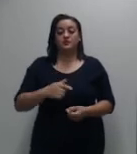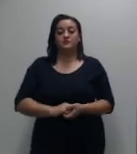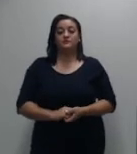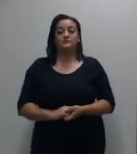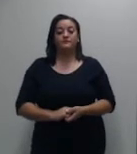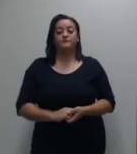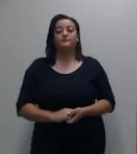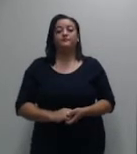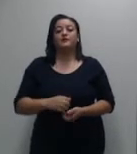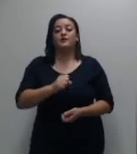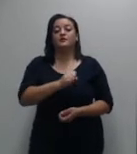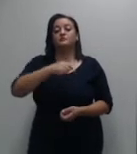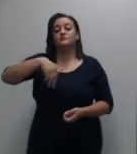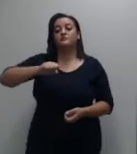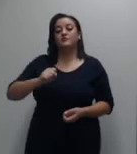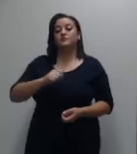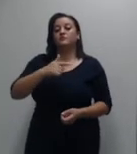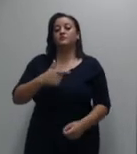o SLS